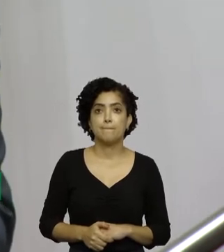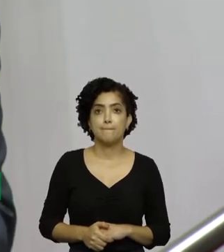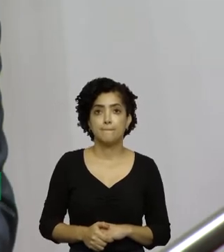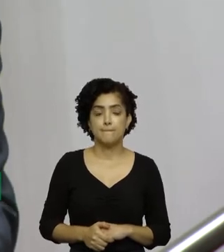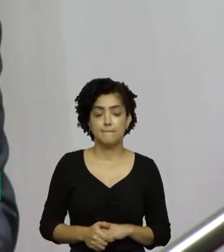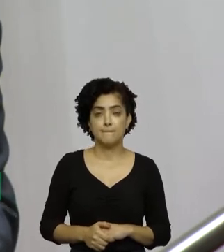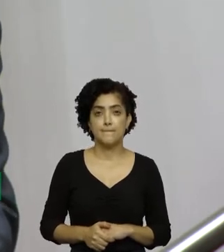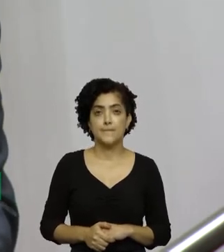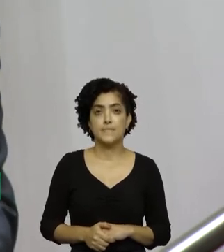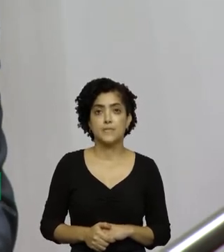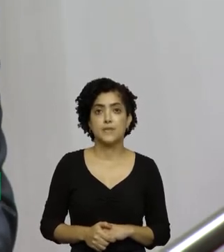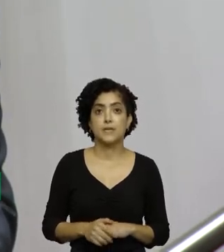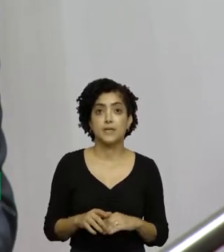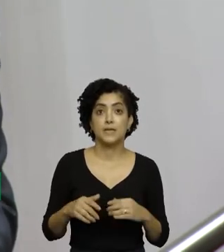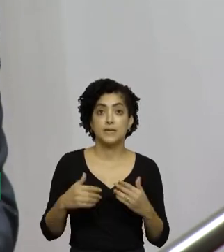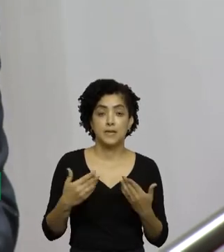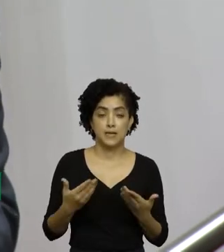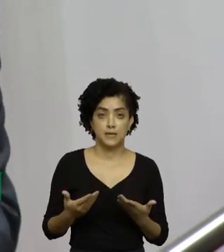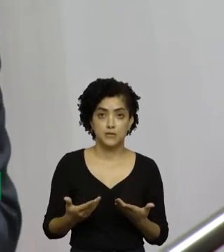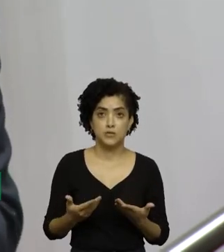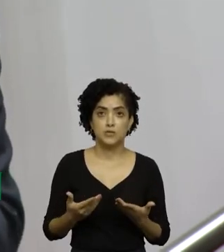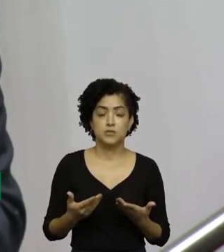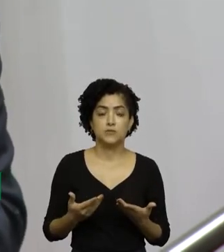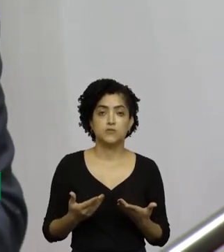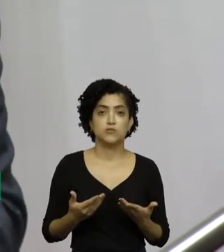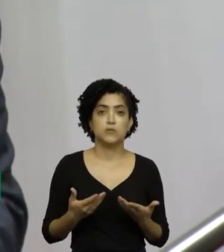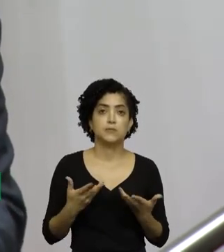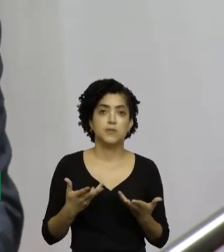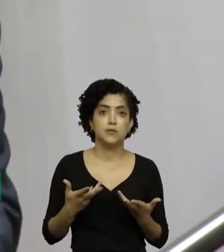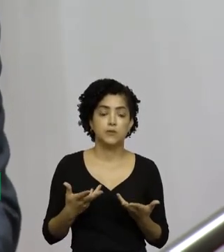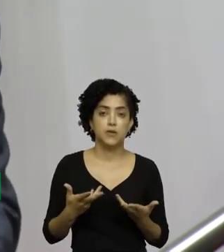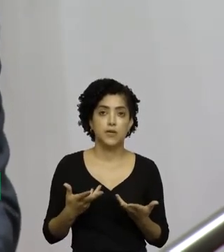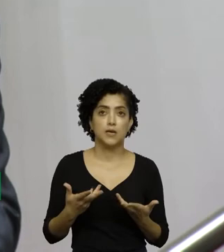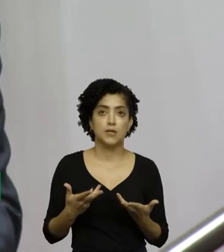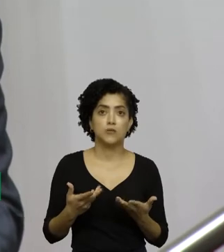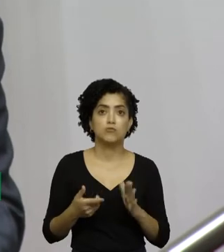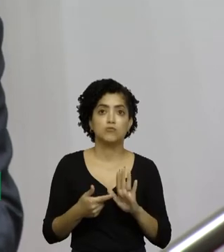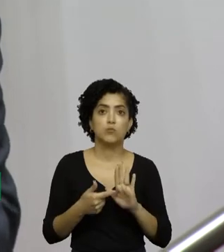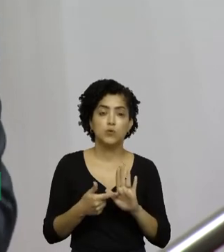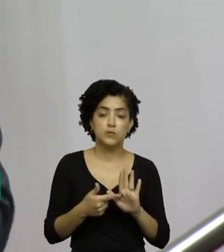além disto, eu quero aqui